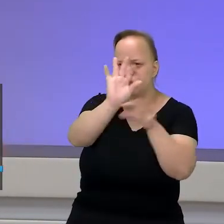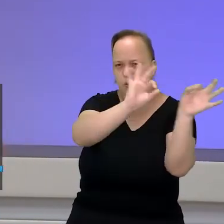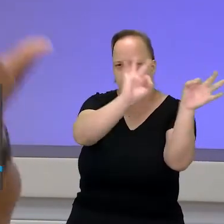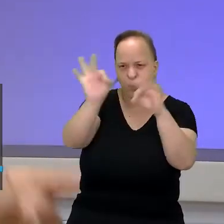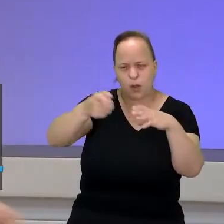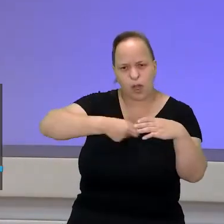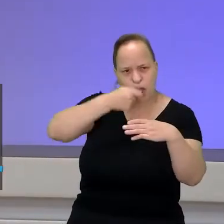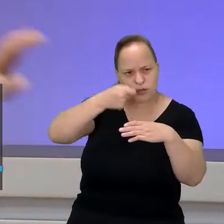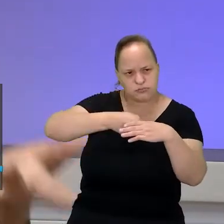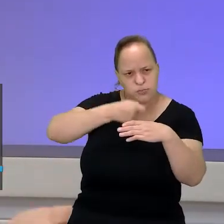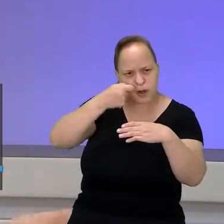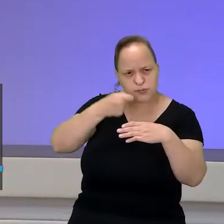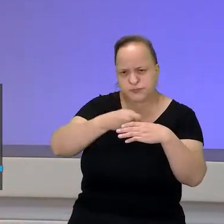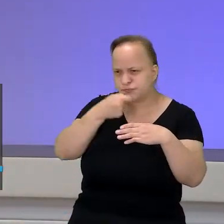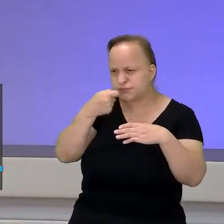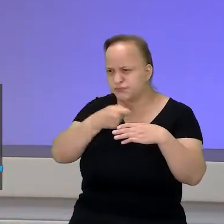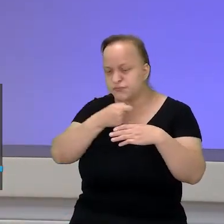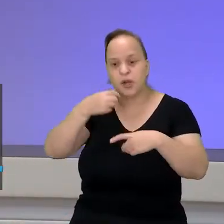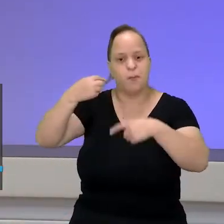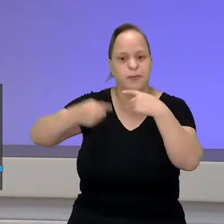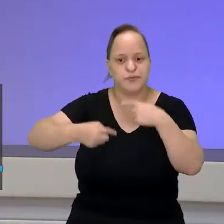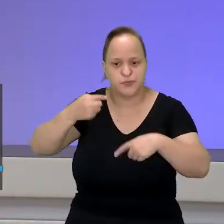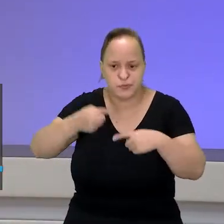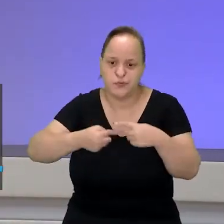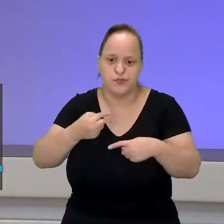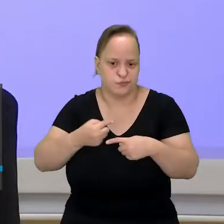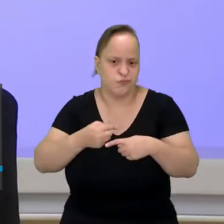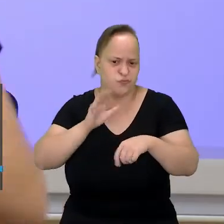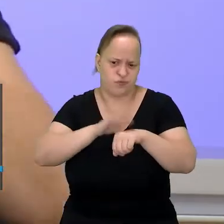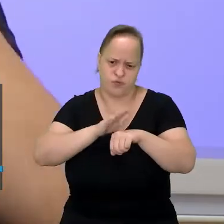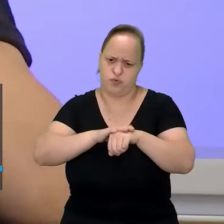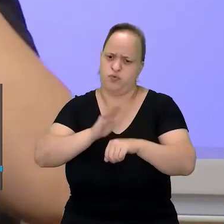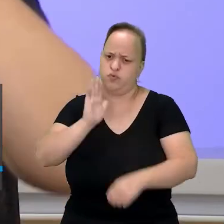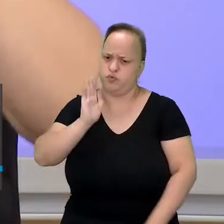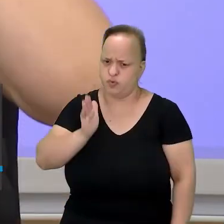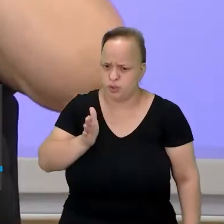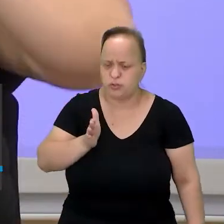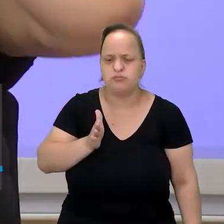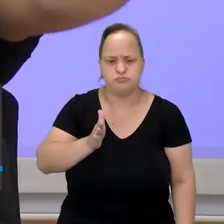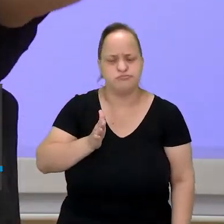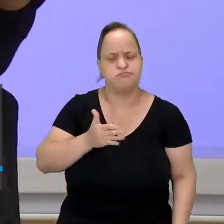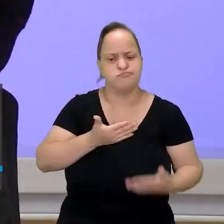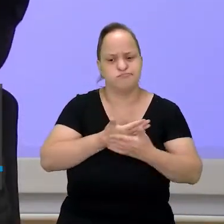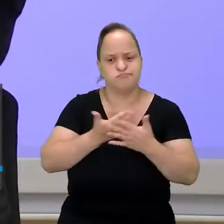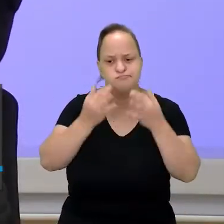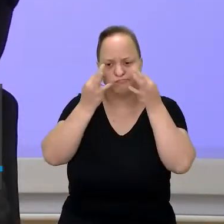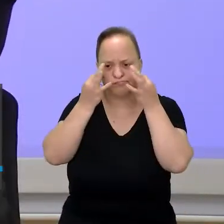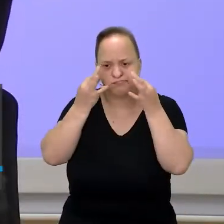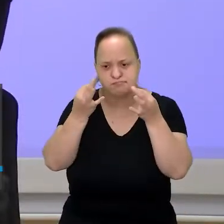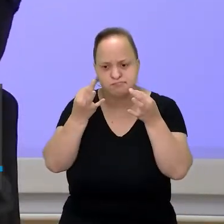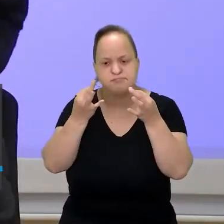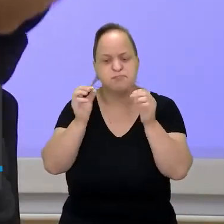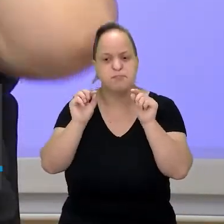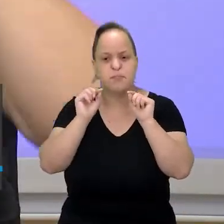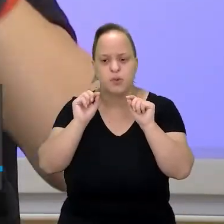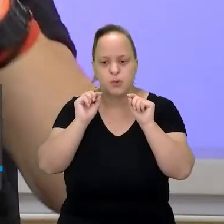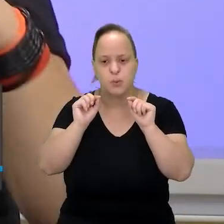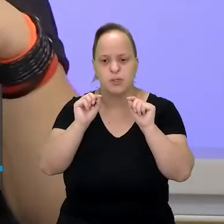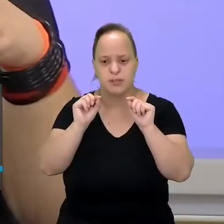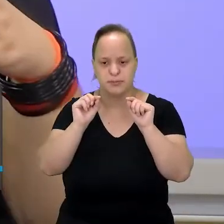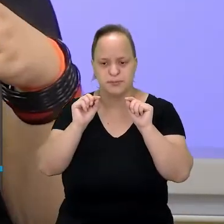filme, pau. Fiz muito isso. Quando a gente olha para isso, é importante a gente entender que,